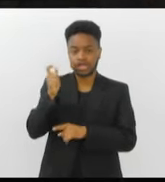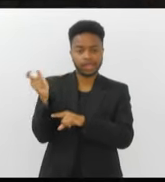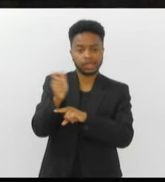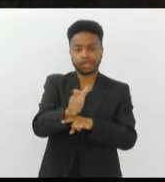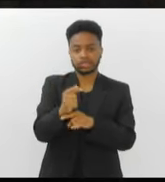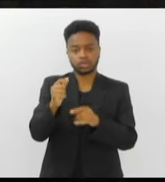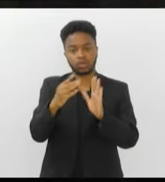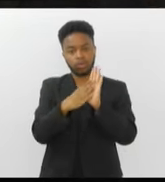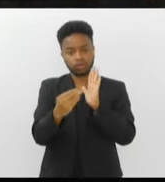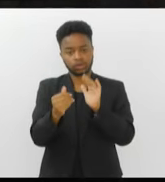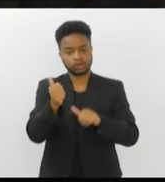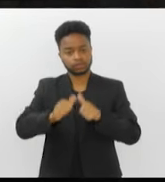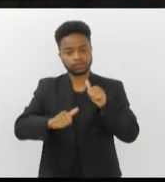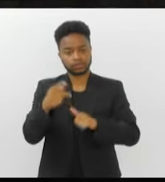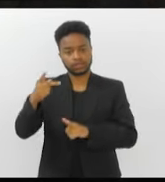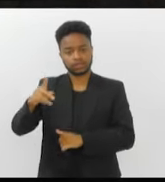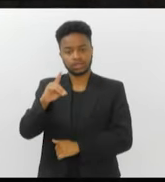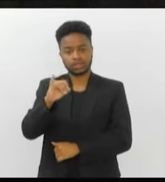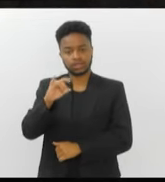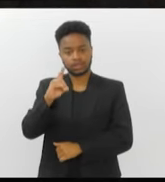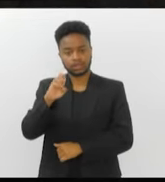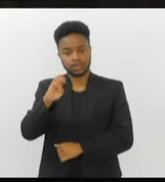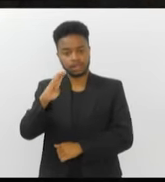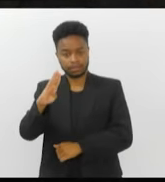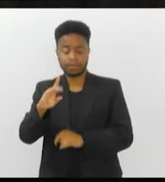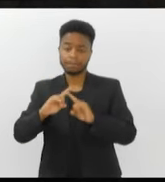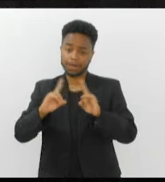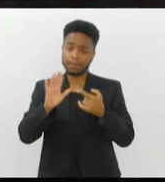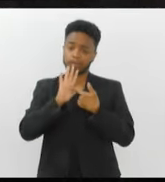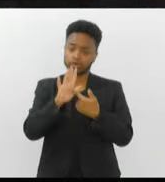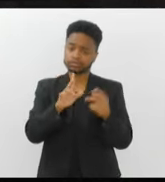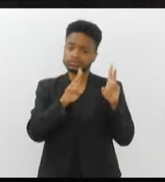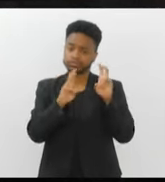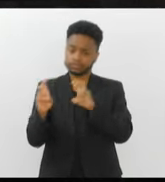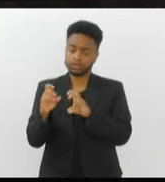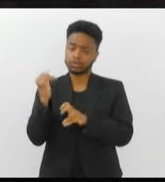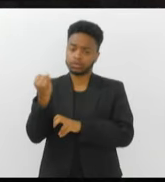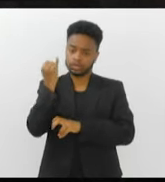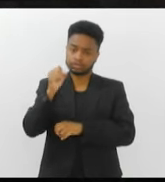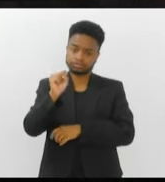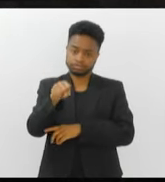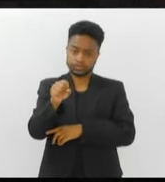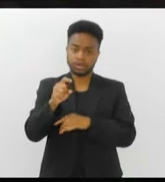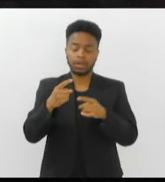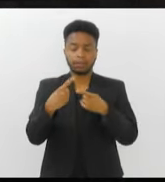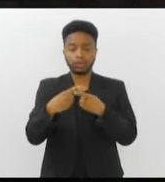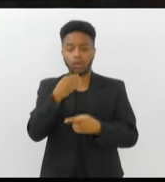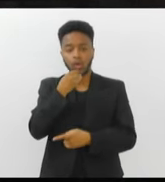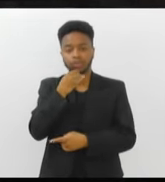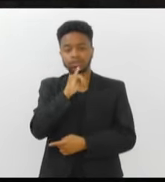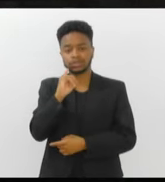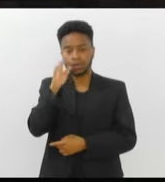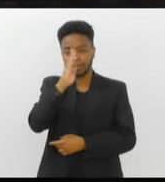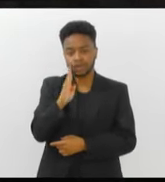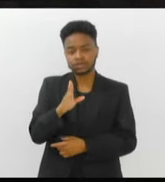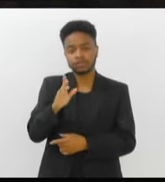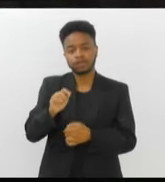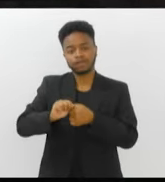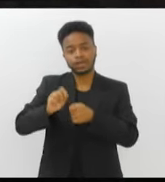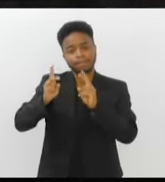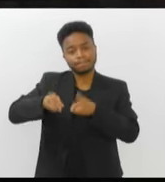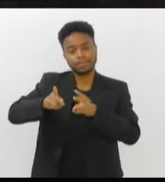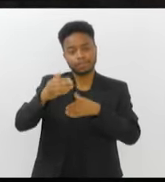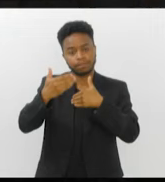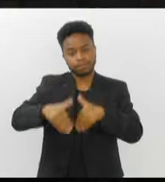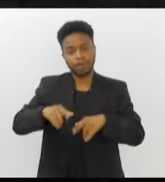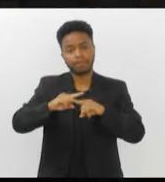de avaliação que o IDEB representa. Mas que ele nos traz questões, nos traz. É evidente que se o Brasil inteiro faz a mesma prova, e alguns lugares